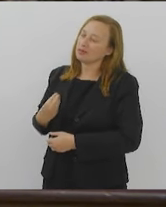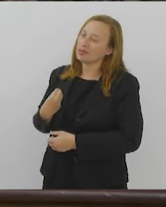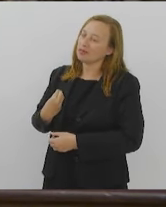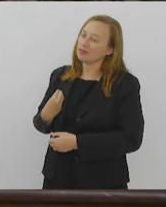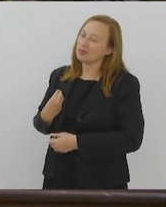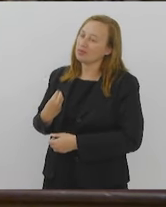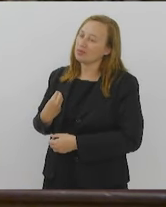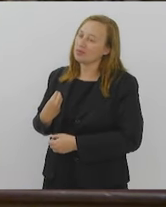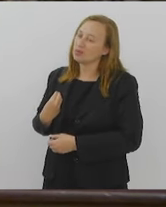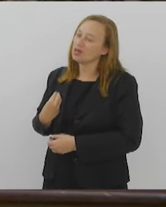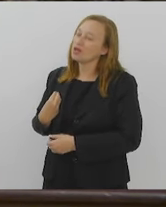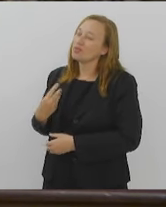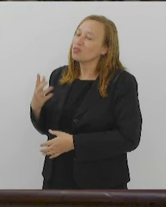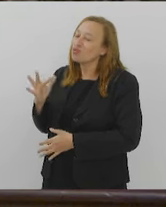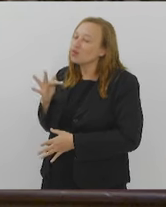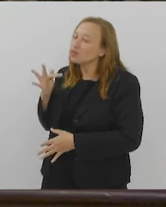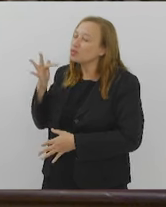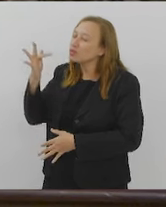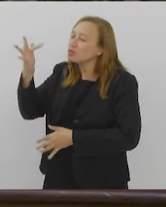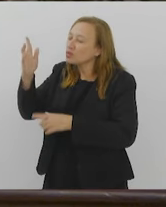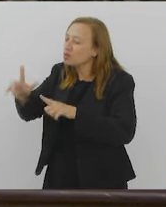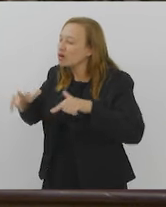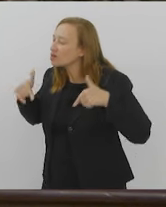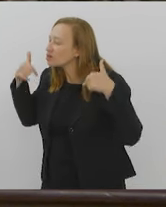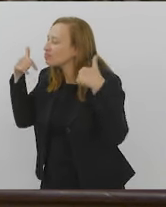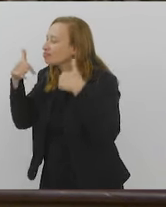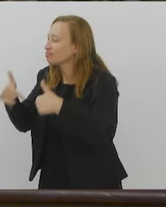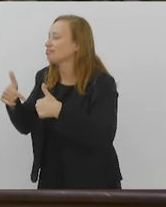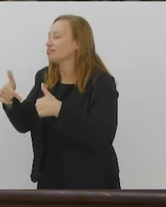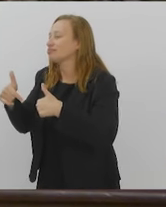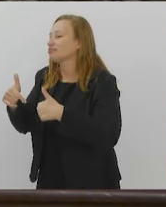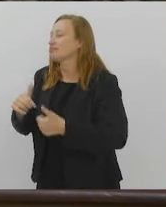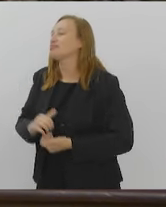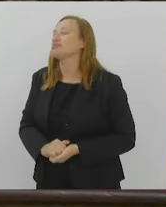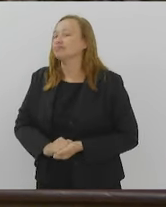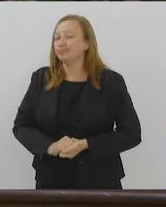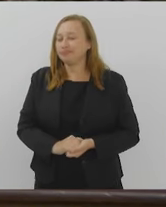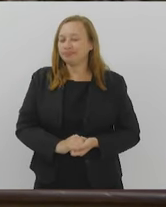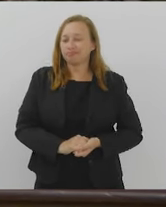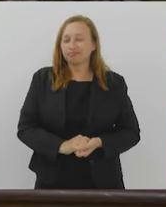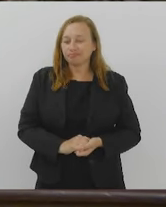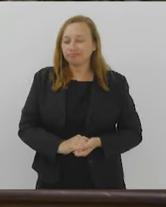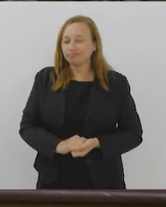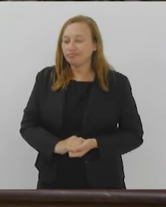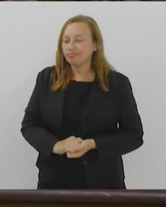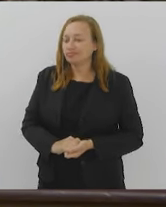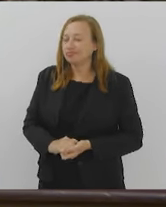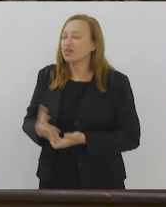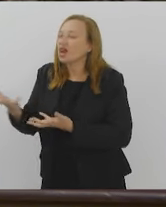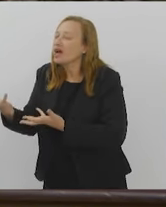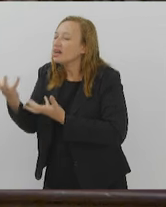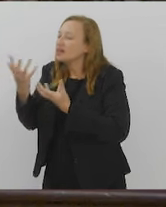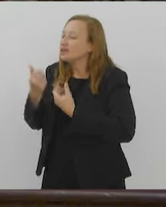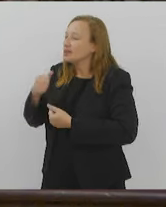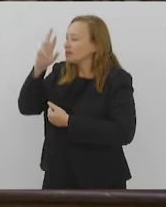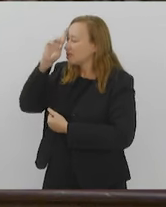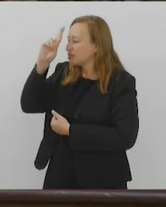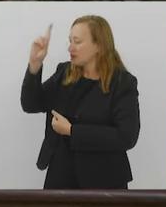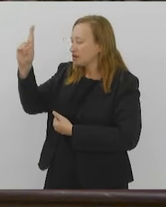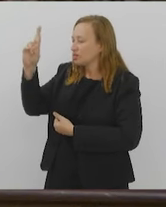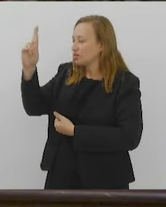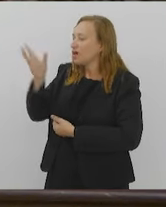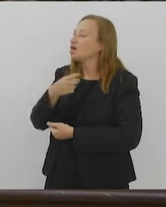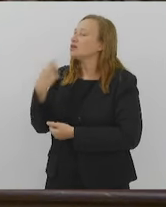está fazendo e pelo que o Senhor ainda há de fazer. Receba, portanto, Senhor, a